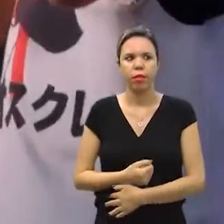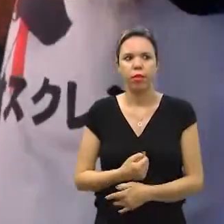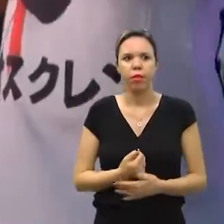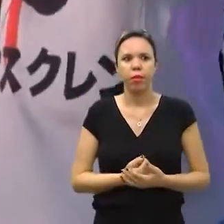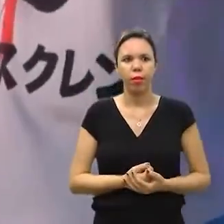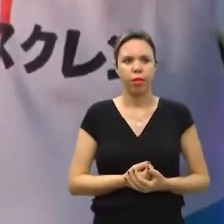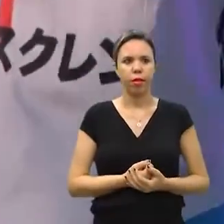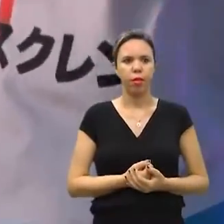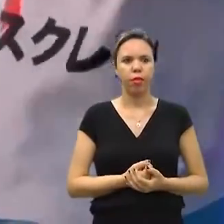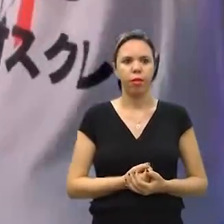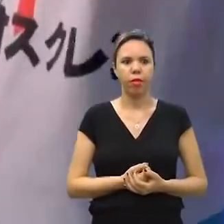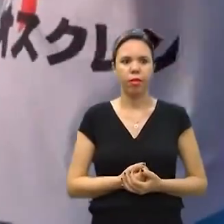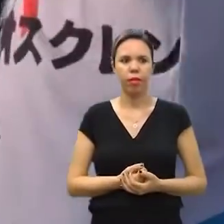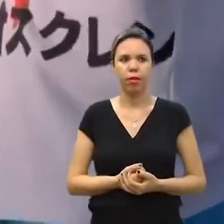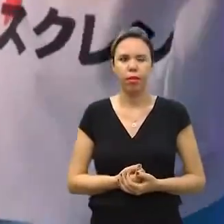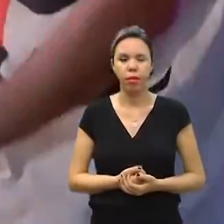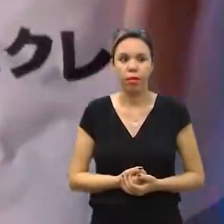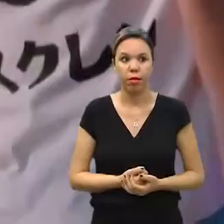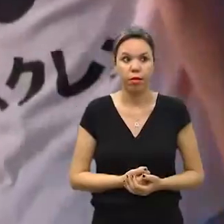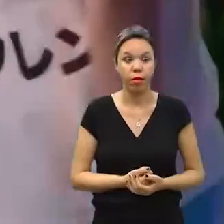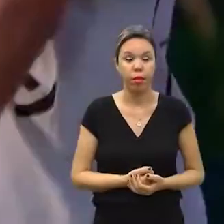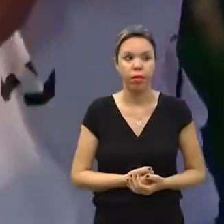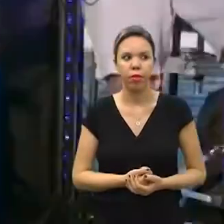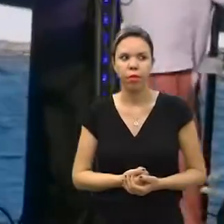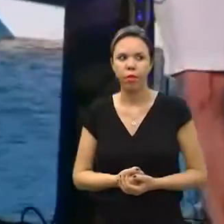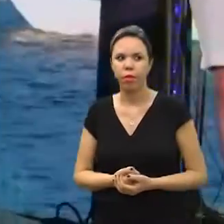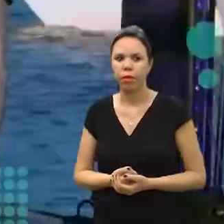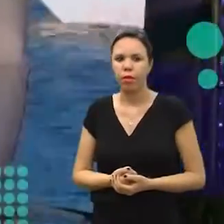stories bebendo, stories dançando.